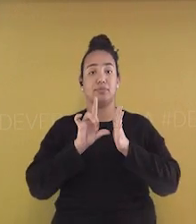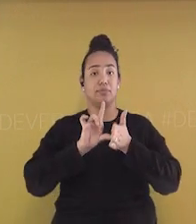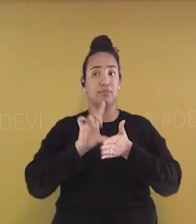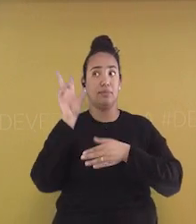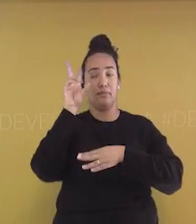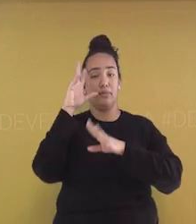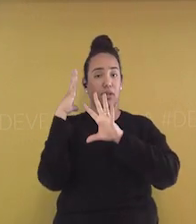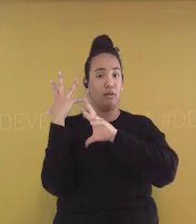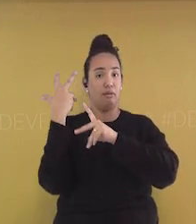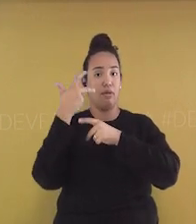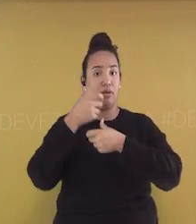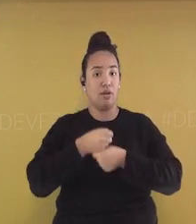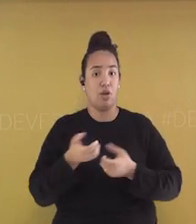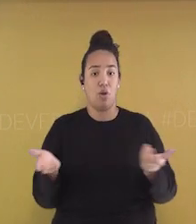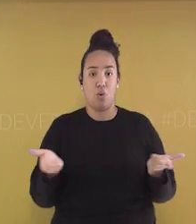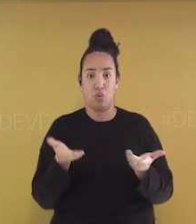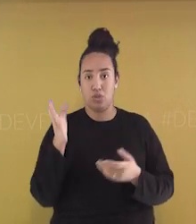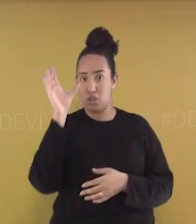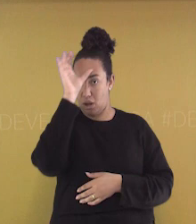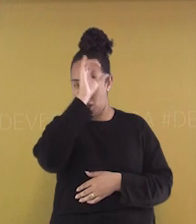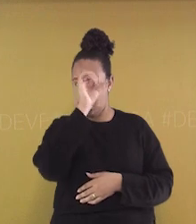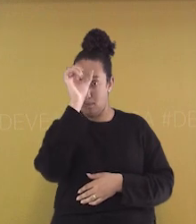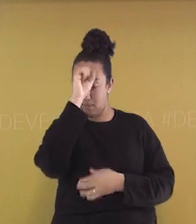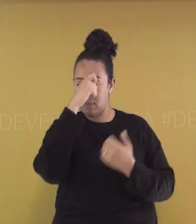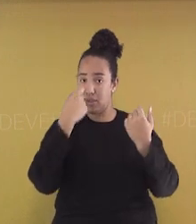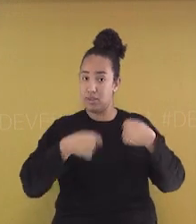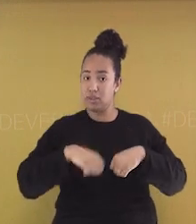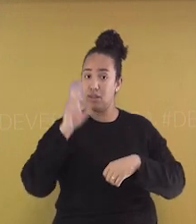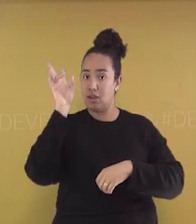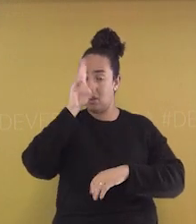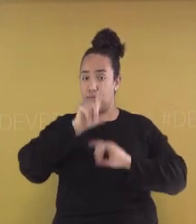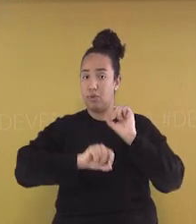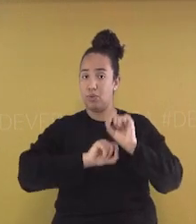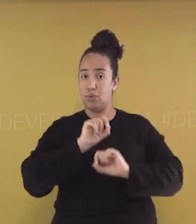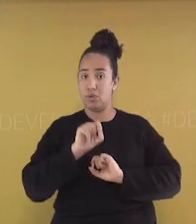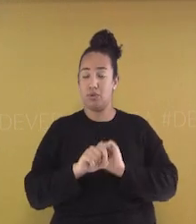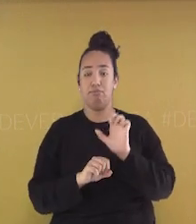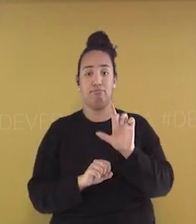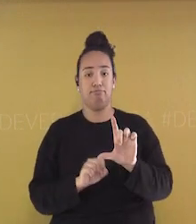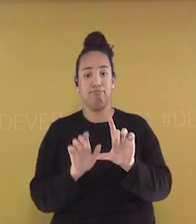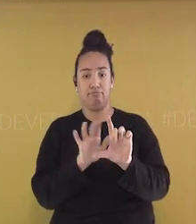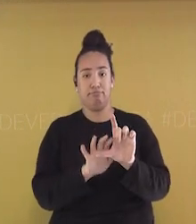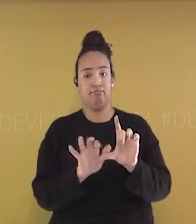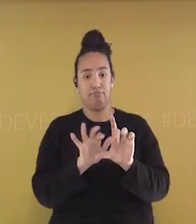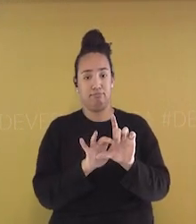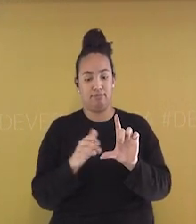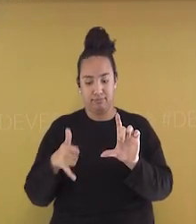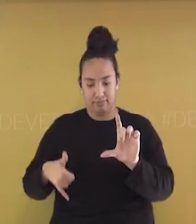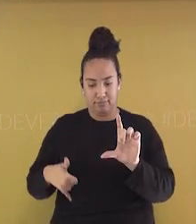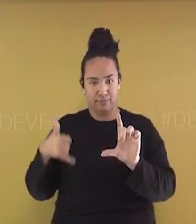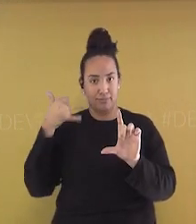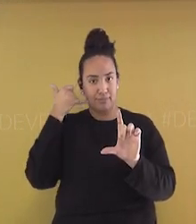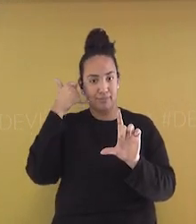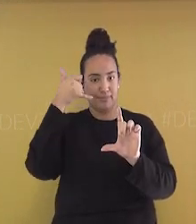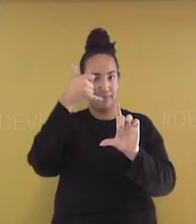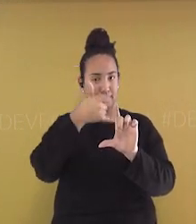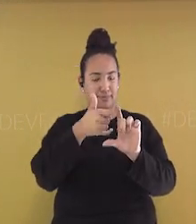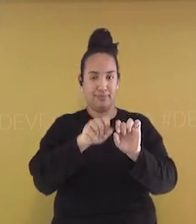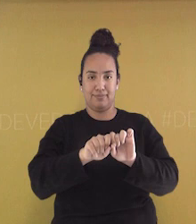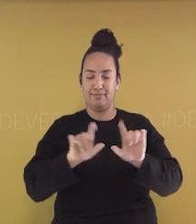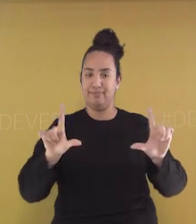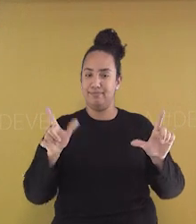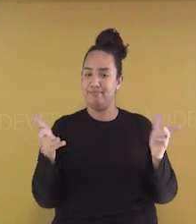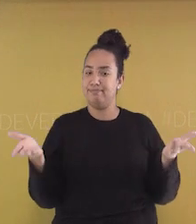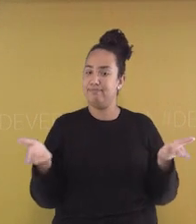se esqueça de apontar a câmera do seu celular para o QR Code aqui na tela, para registrar a